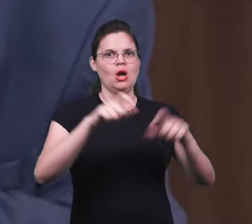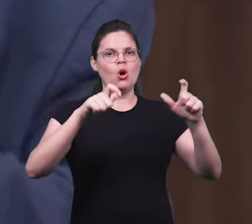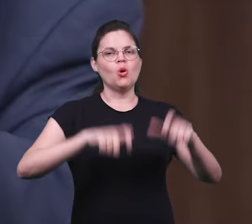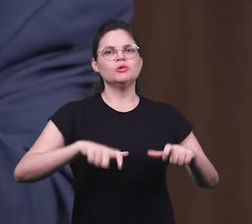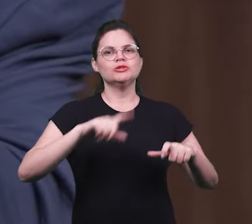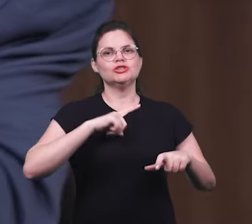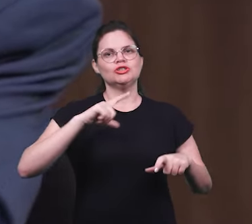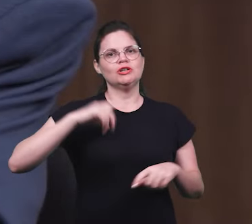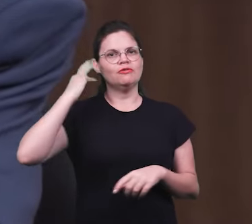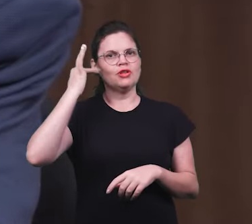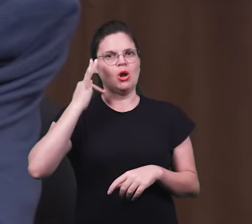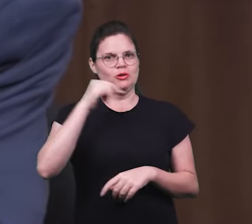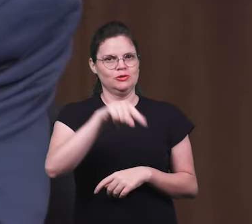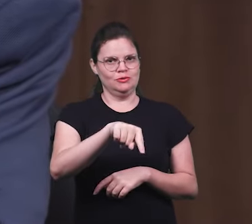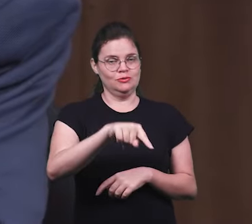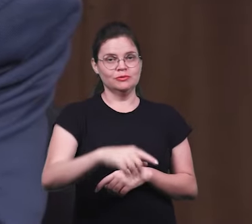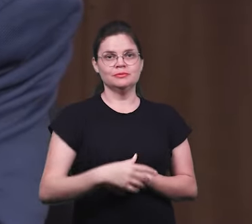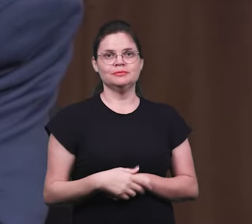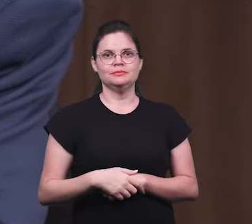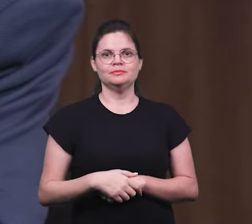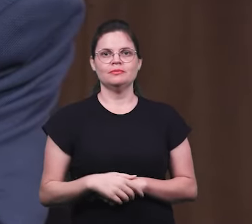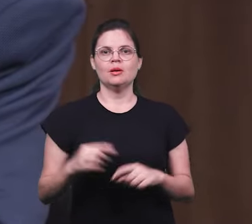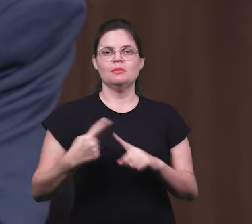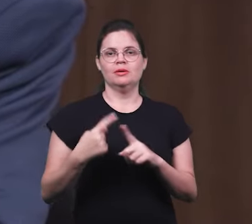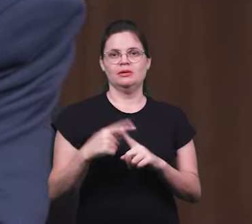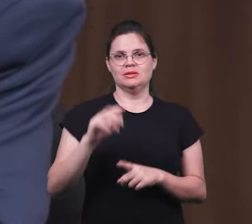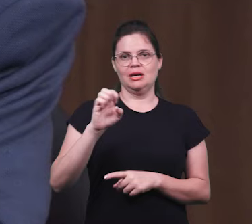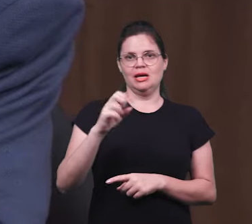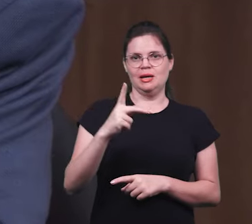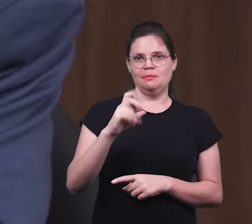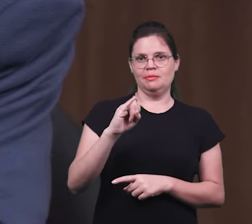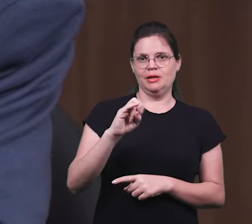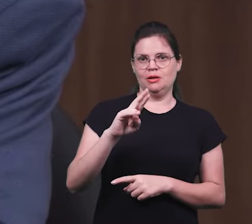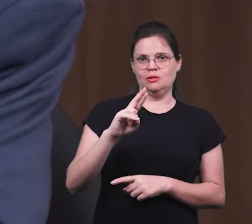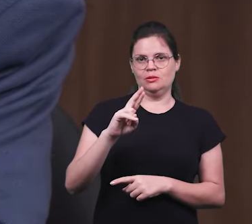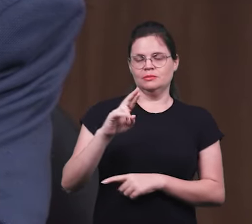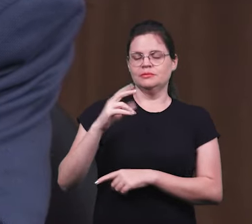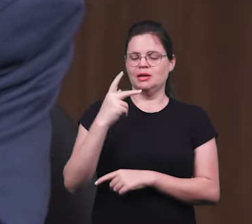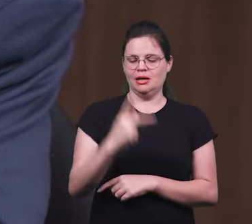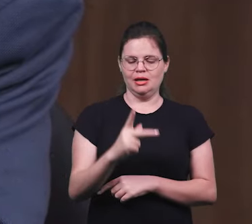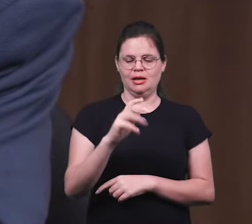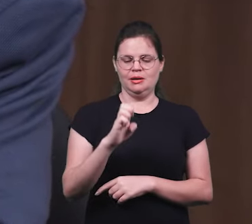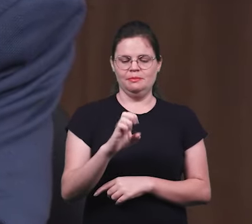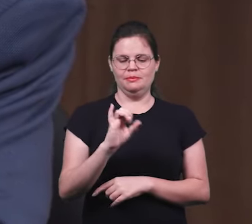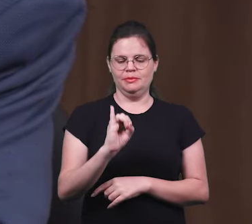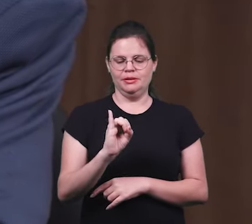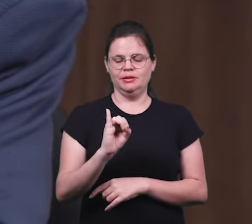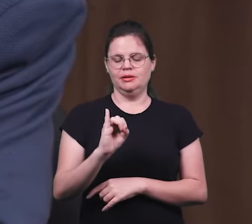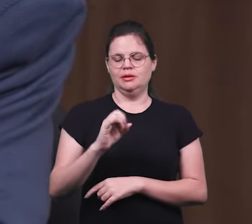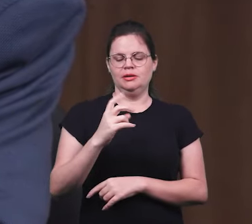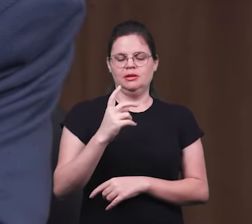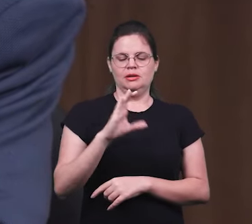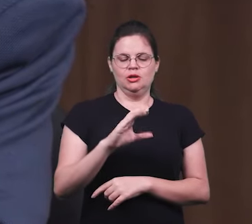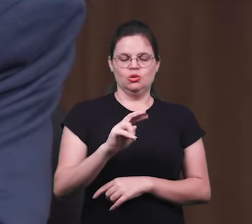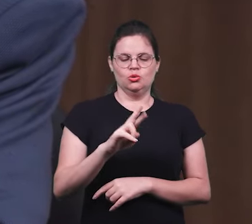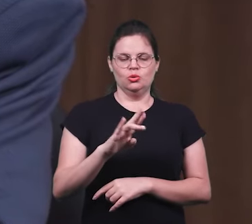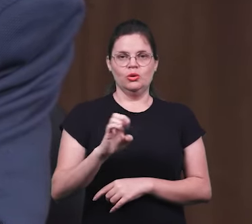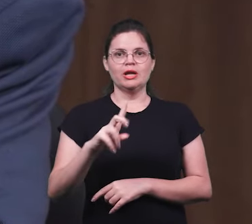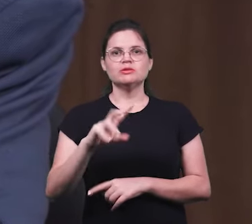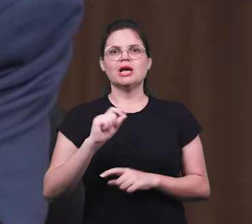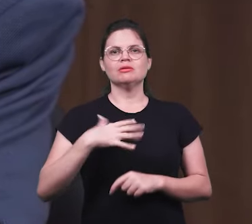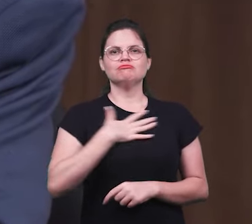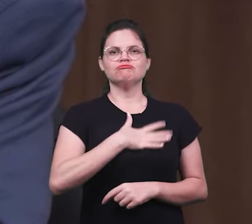os filósofos epicureus e estoicos, que, na verdade, os epicureus vêm de Epicuro, né? Ele busca pelo prazer. O negócio deles